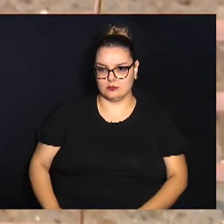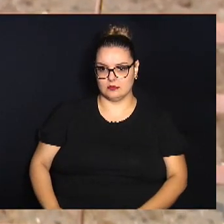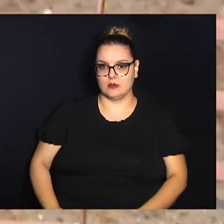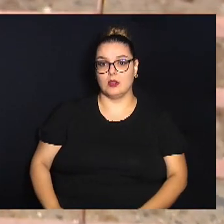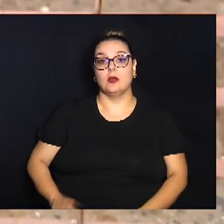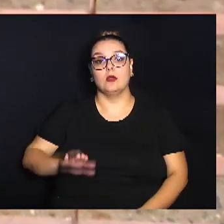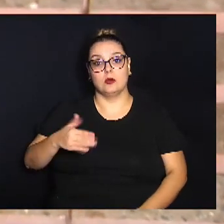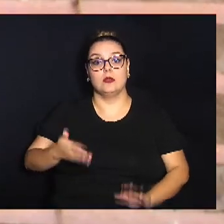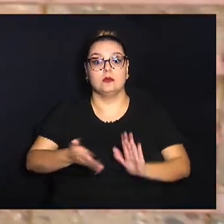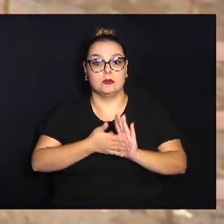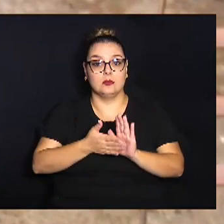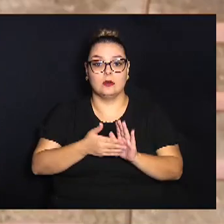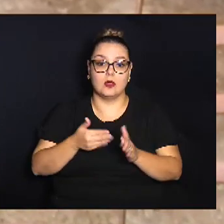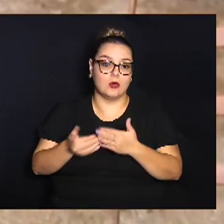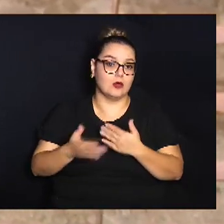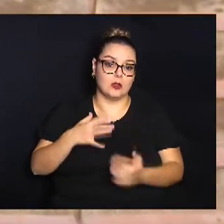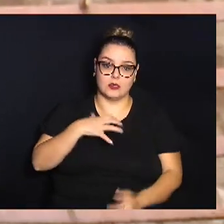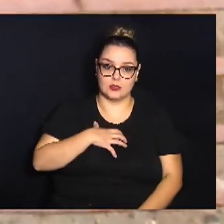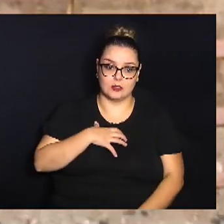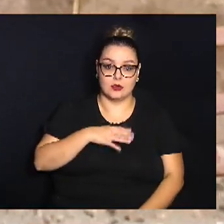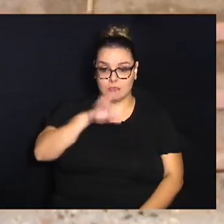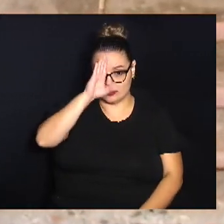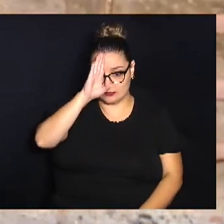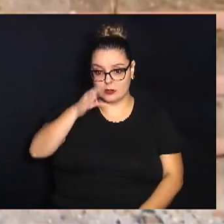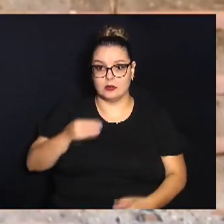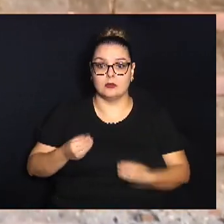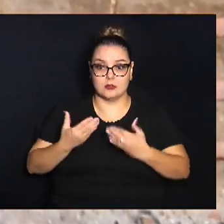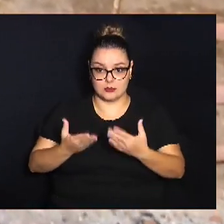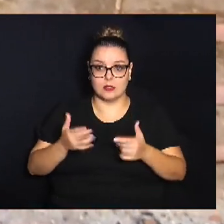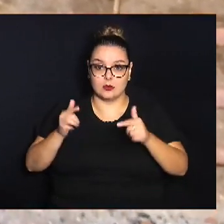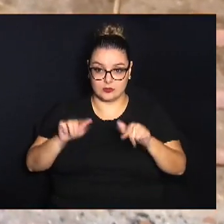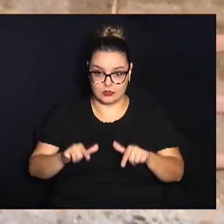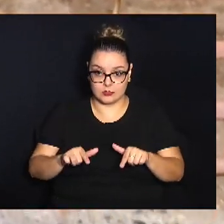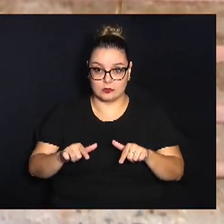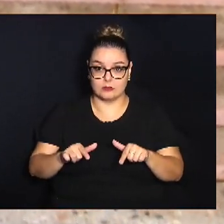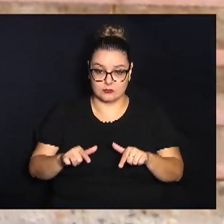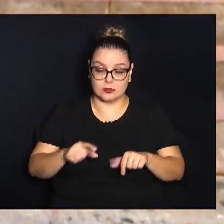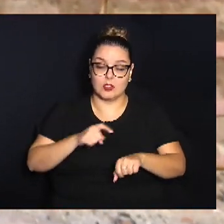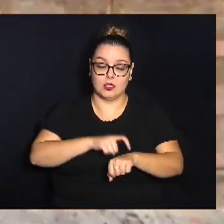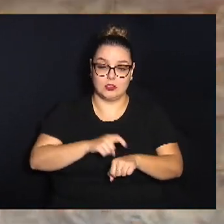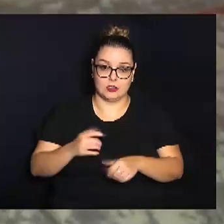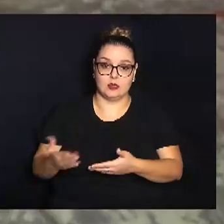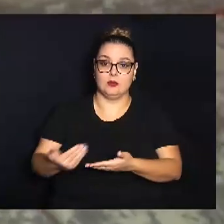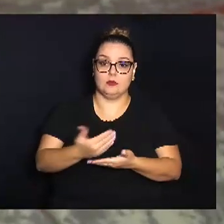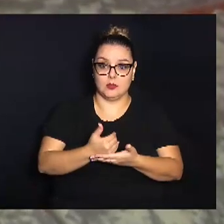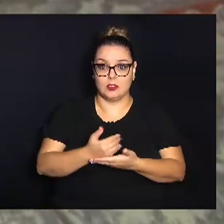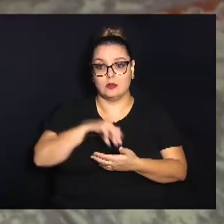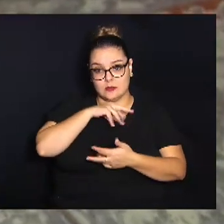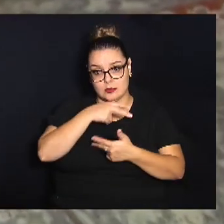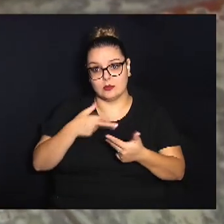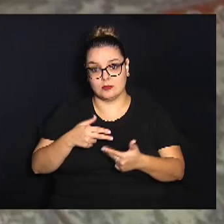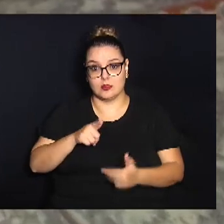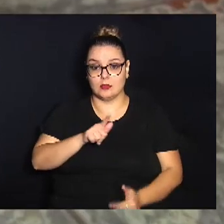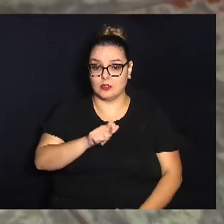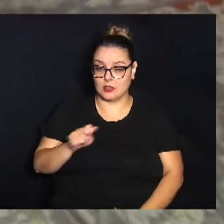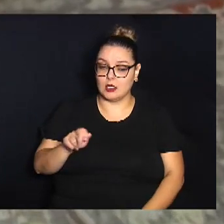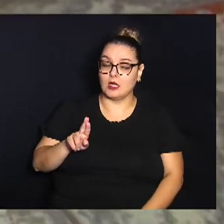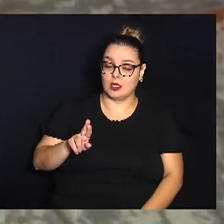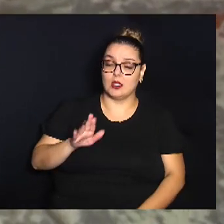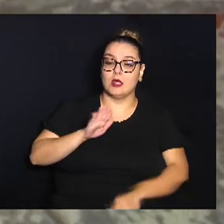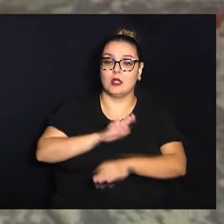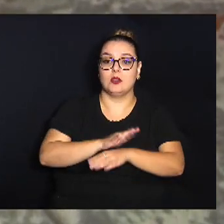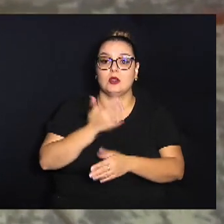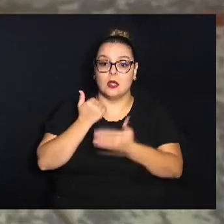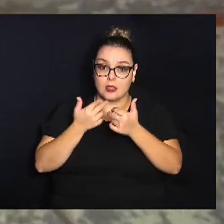ajudar, seja como for, principalmente oferecendo um espaço e tempo para acolher um bichinho, o GAAR viabiliza